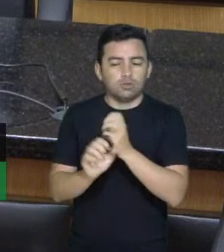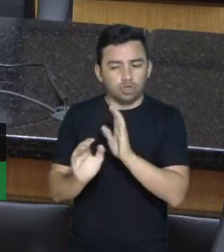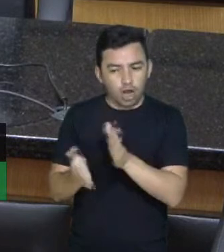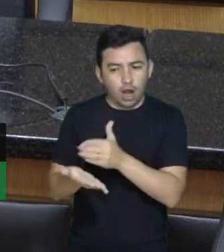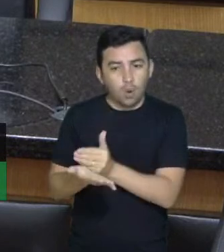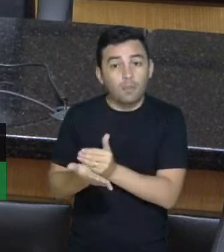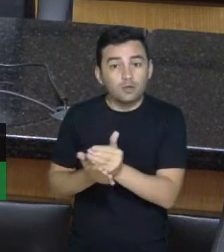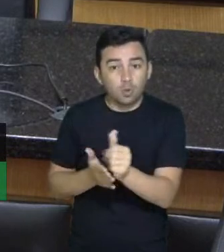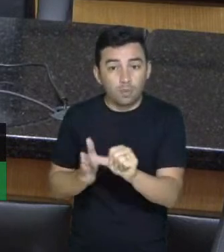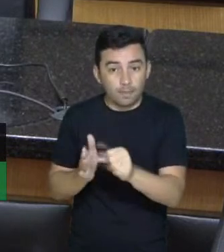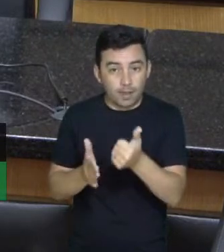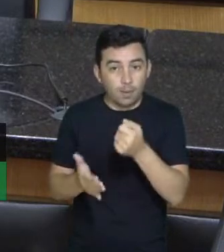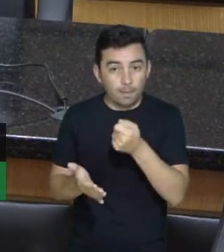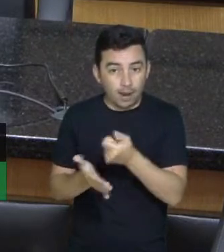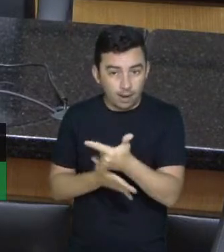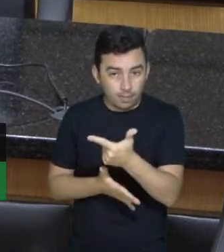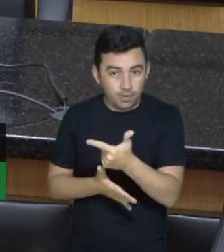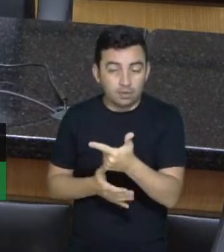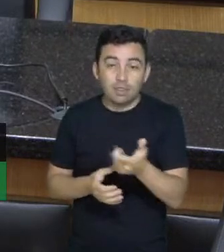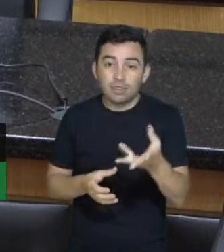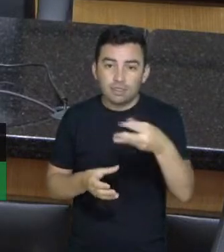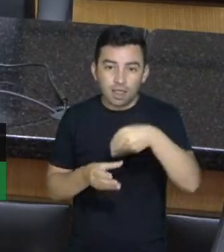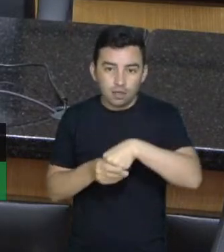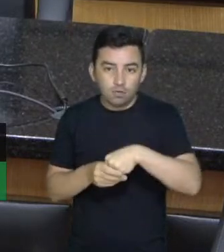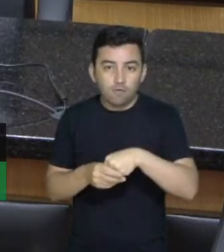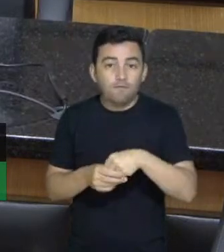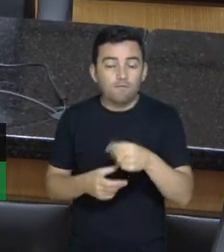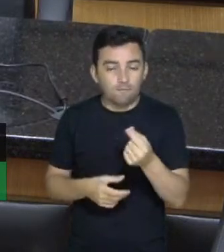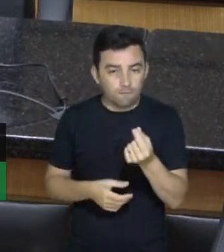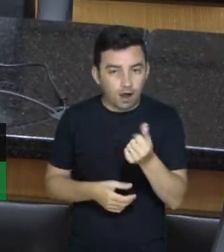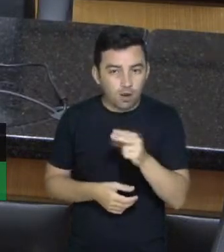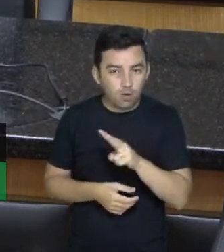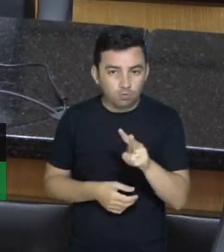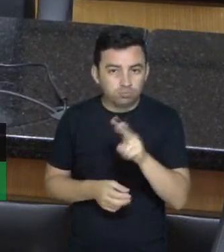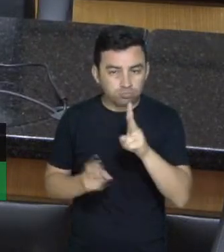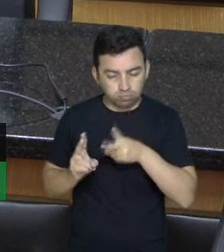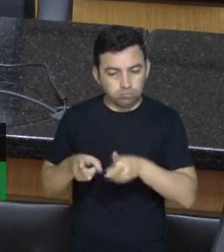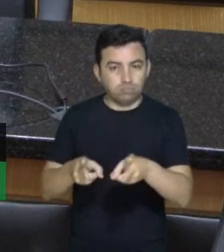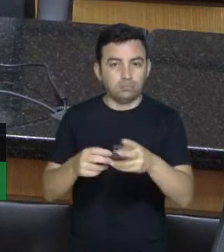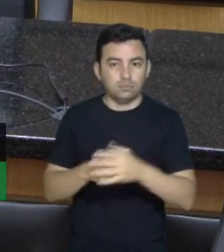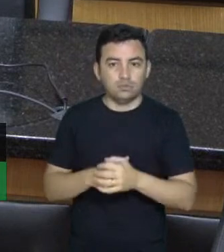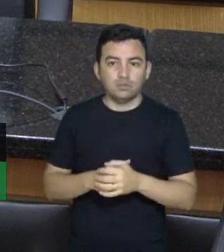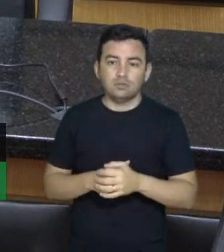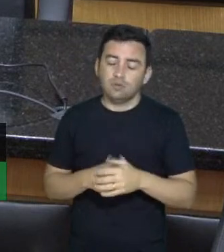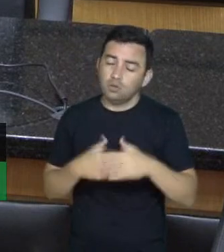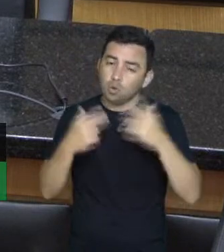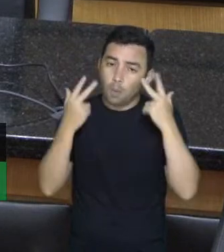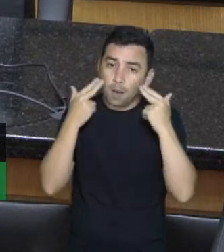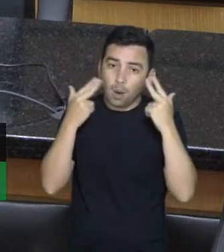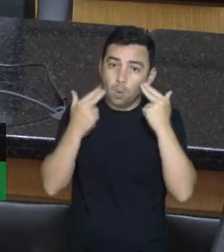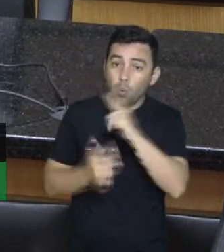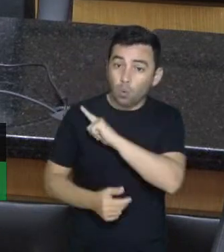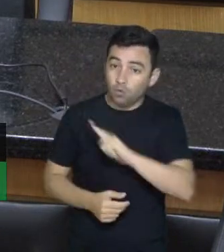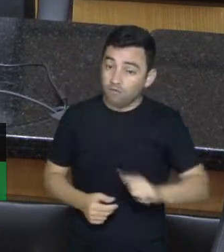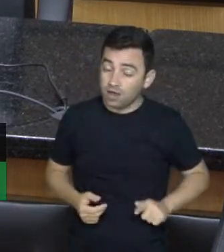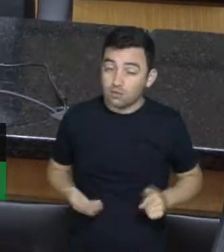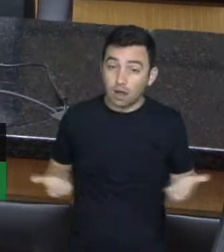estão dentro do preço, dentro do valor justo do mercado, elas terão continuidade. Agora, é natural, o governo assumiu